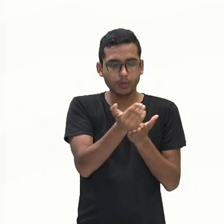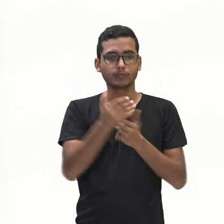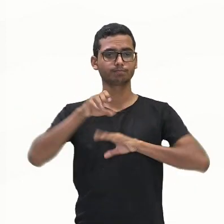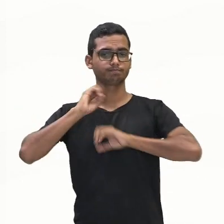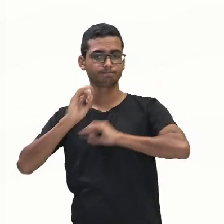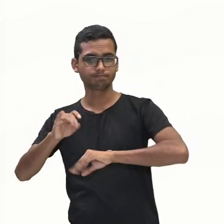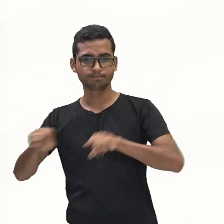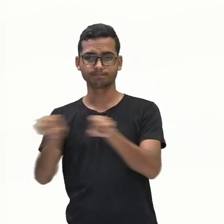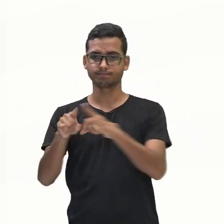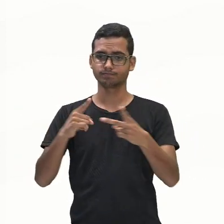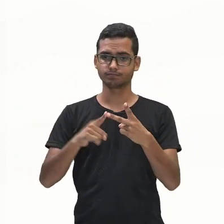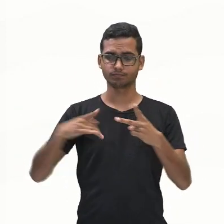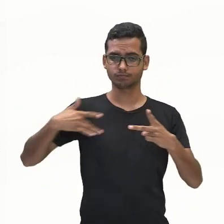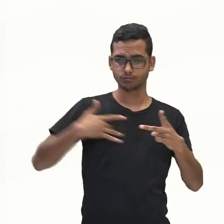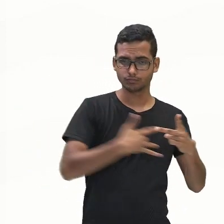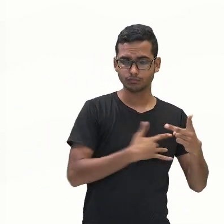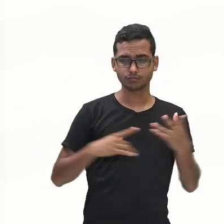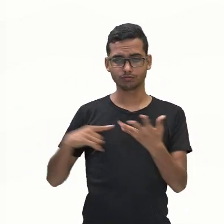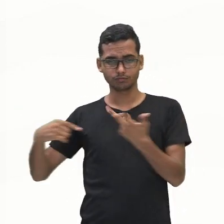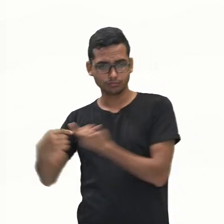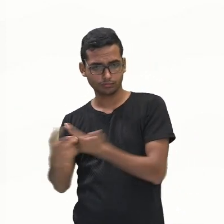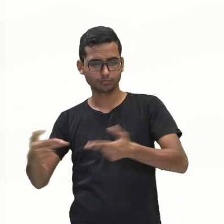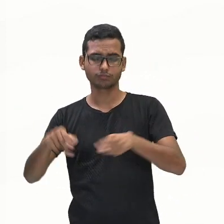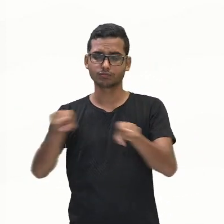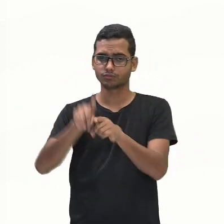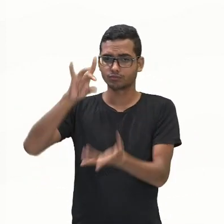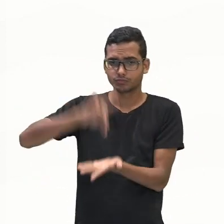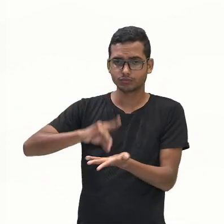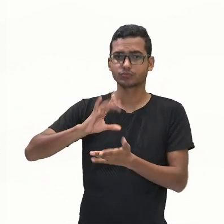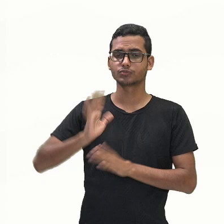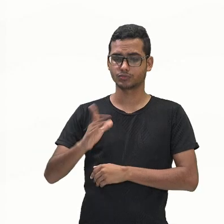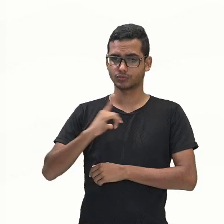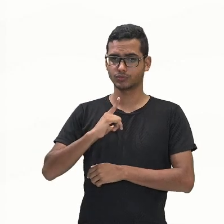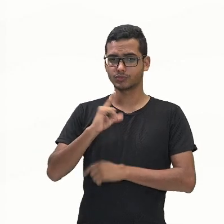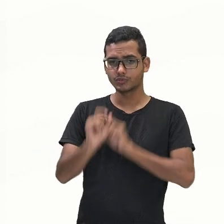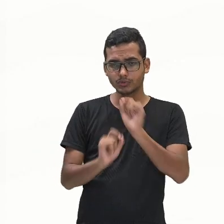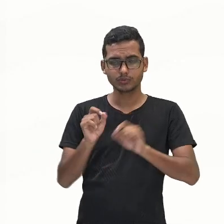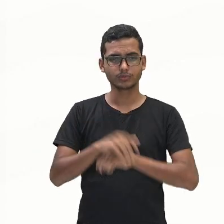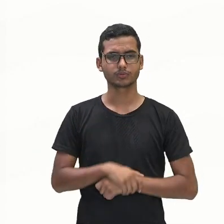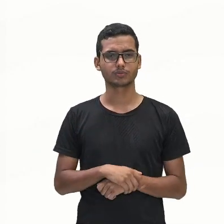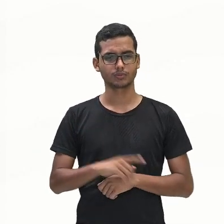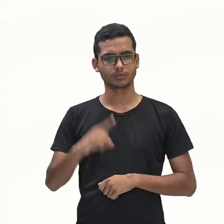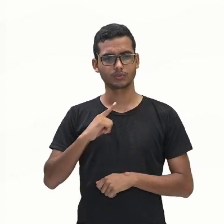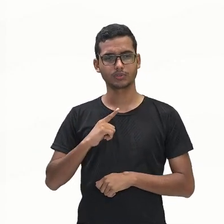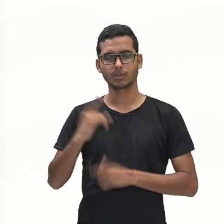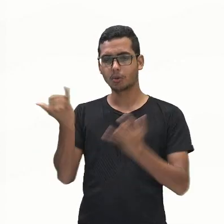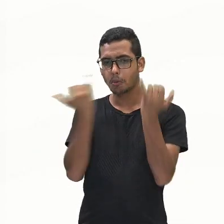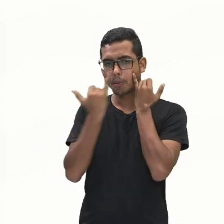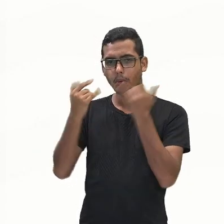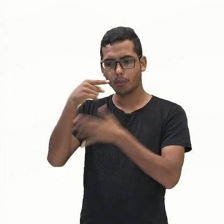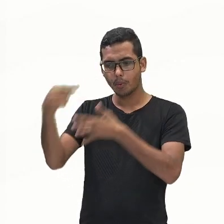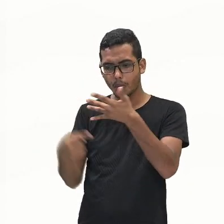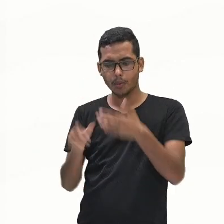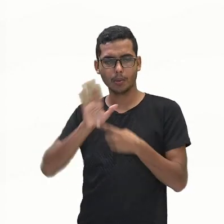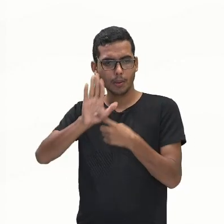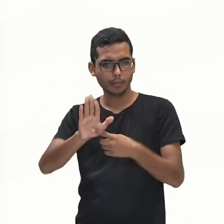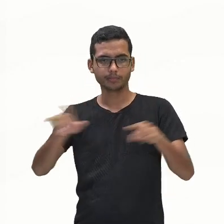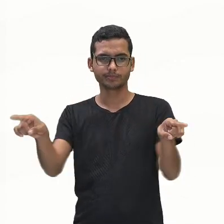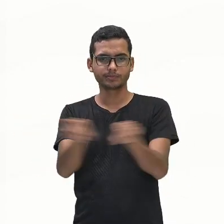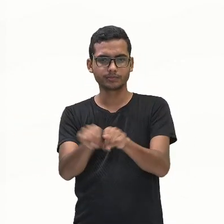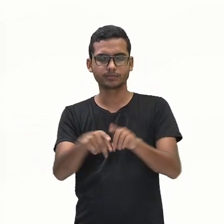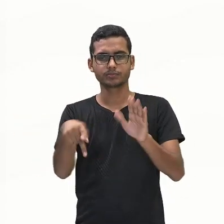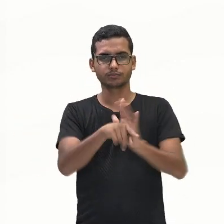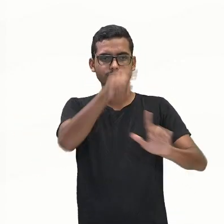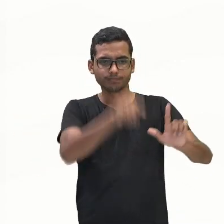educação, saúde, entre outras questões, né? Então, a gente já tem essas medidas, esses indicadores. Então, esse índice ele foi